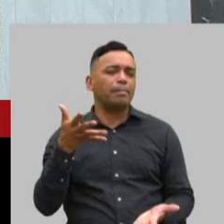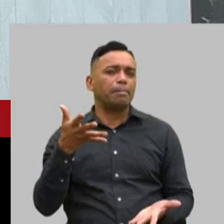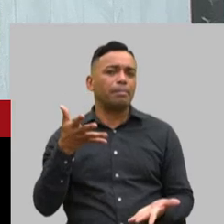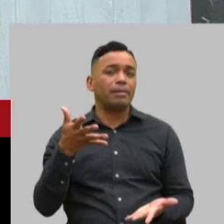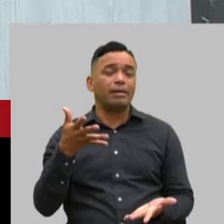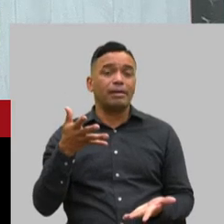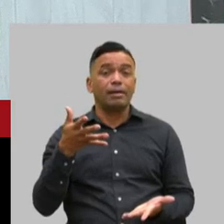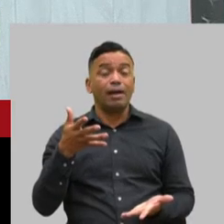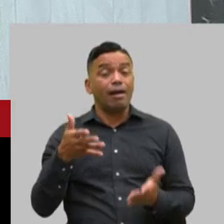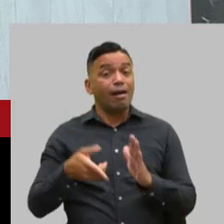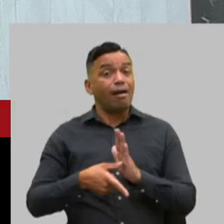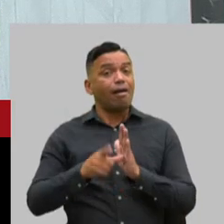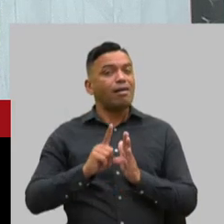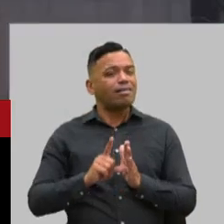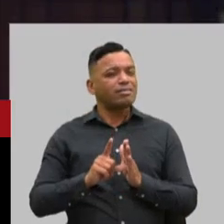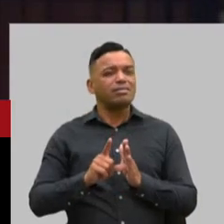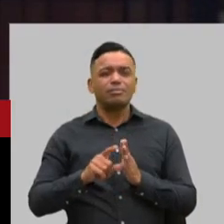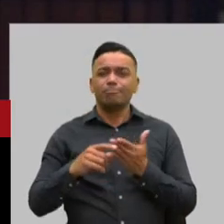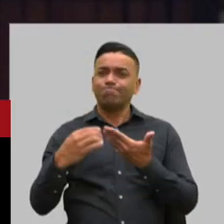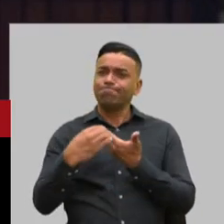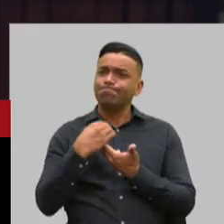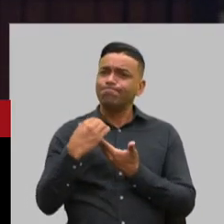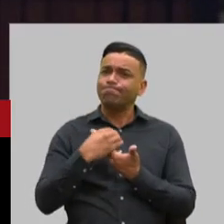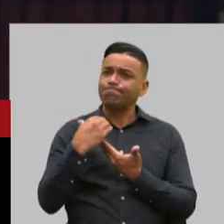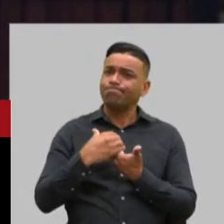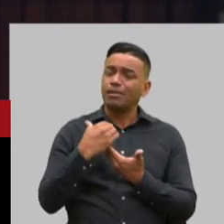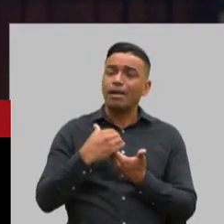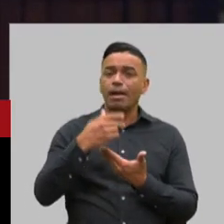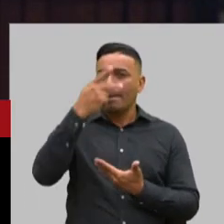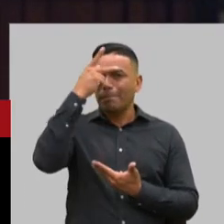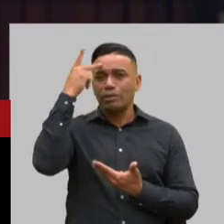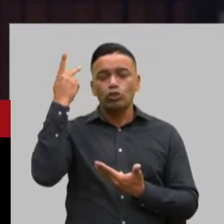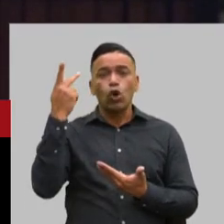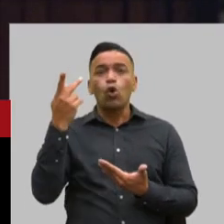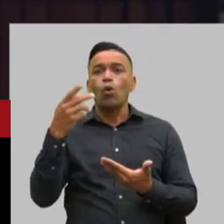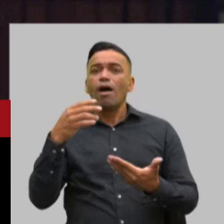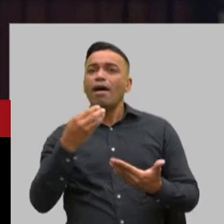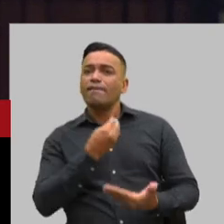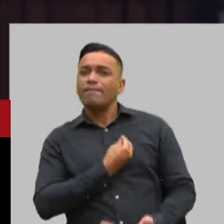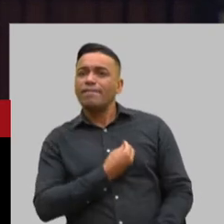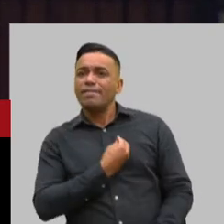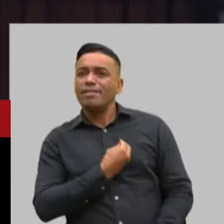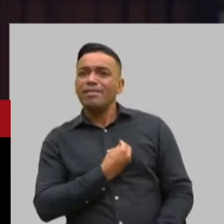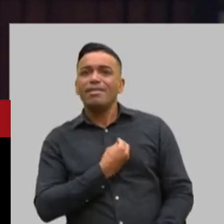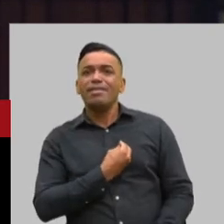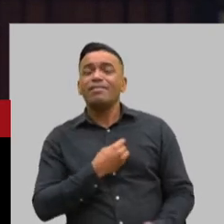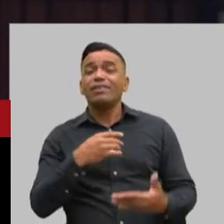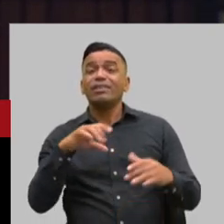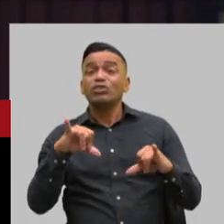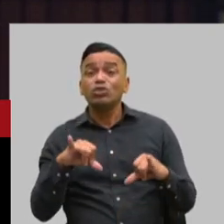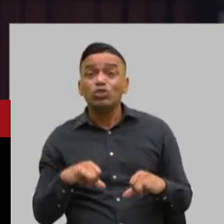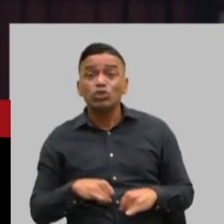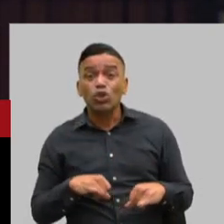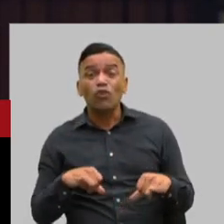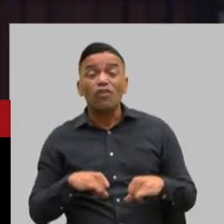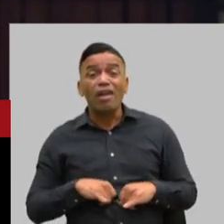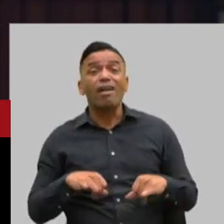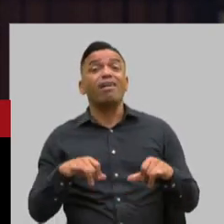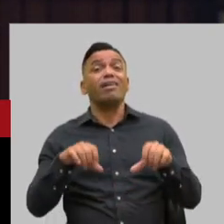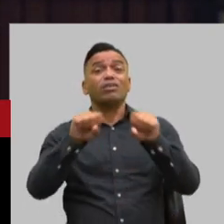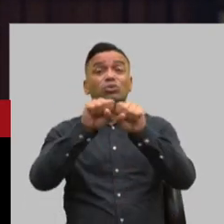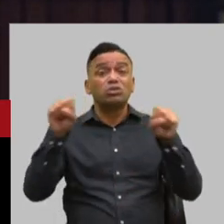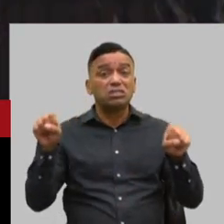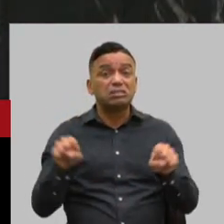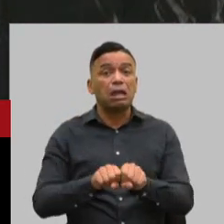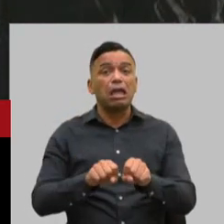sem consultar alguém que de fato vive o drama de ser um atingido por esse sistema